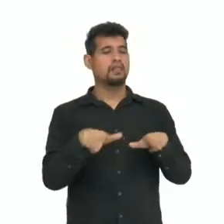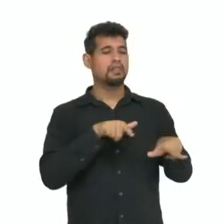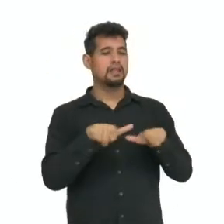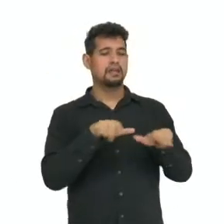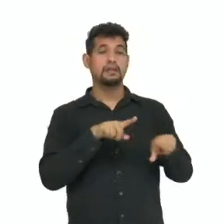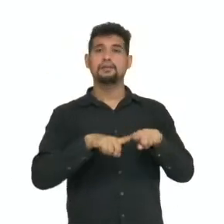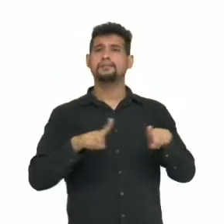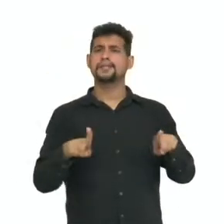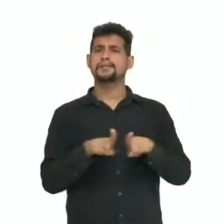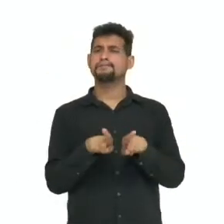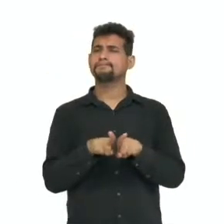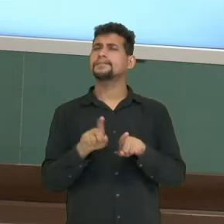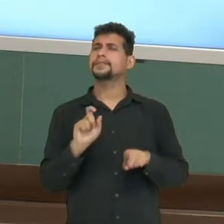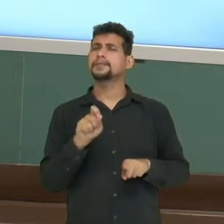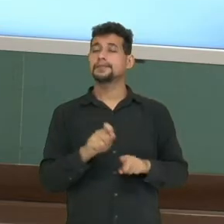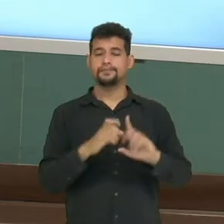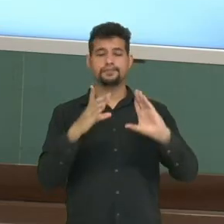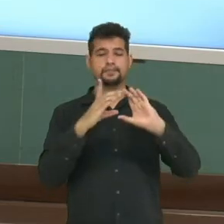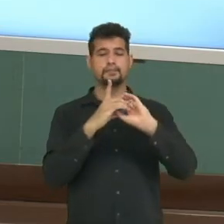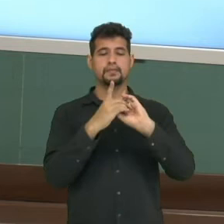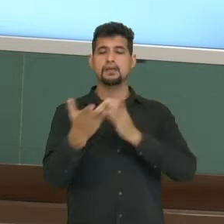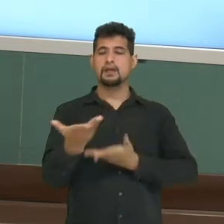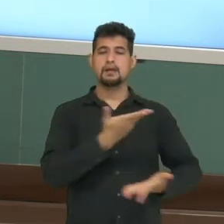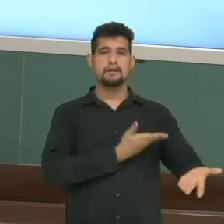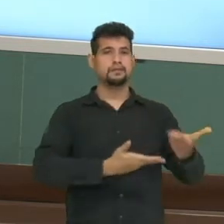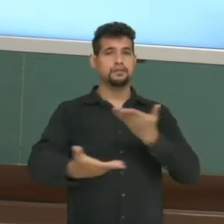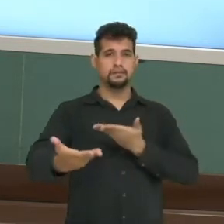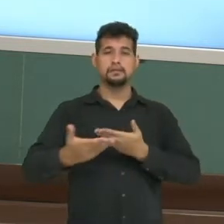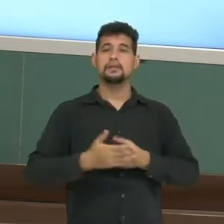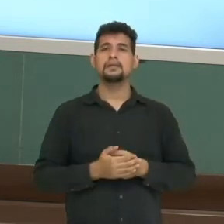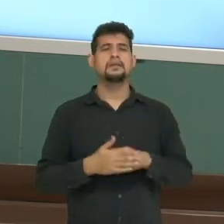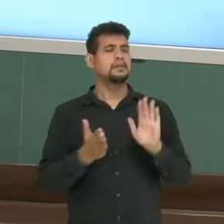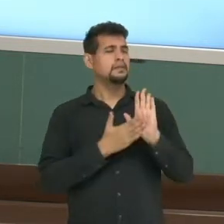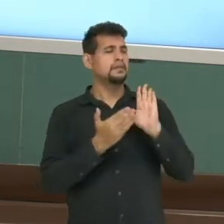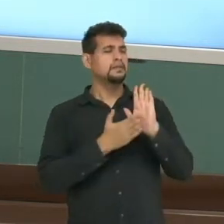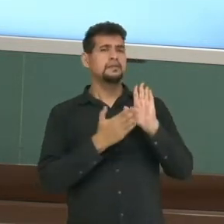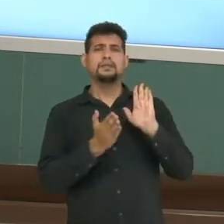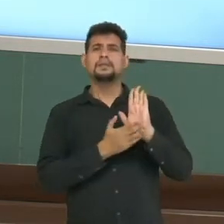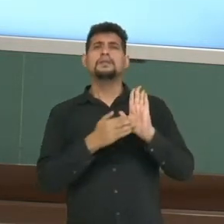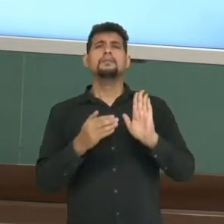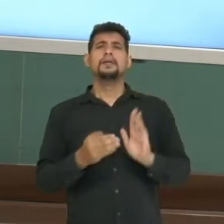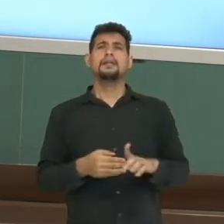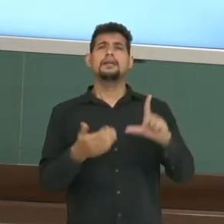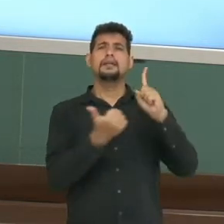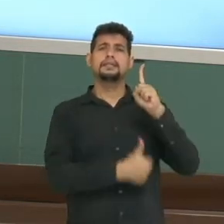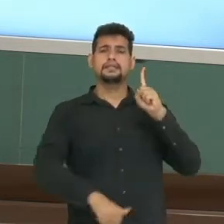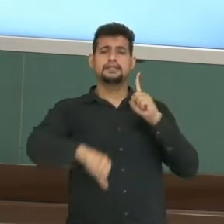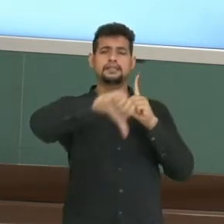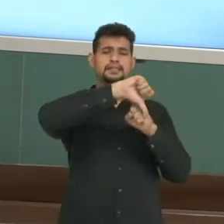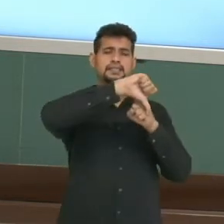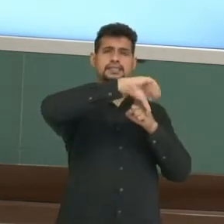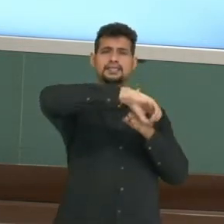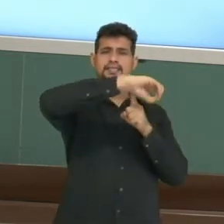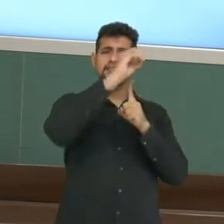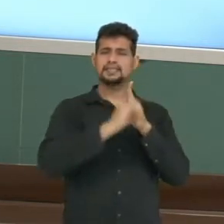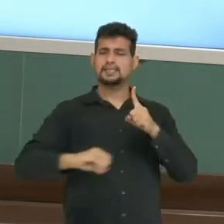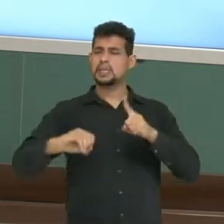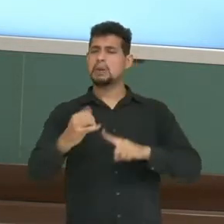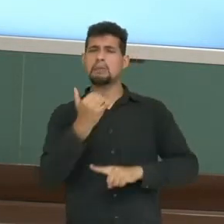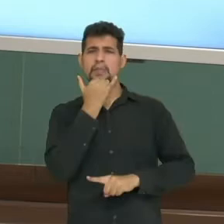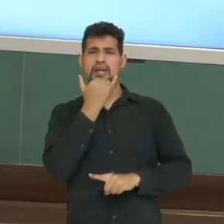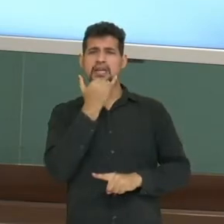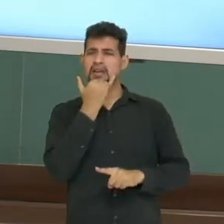mas à defesa da democracia. A campanha pela anistia, esse perdão aos